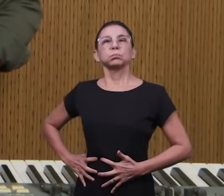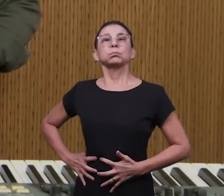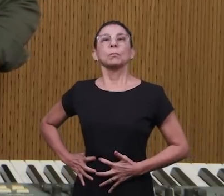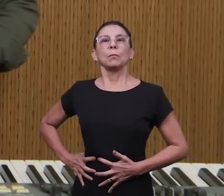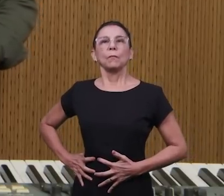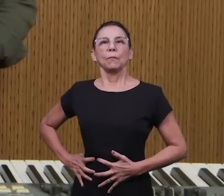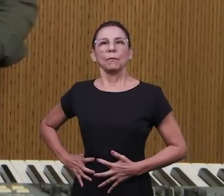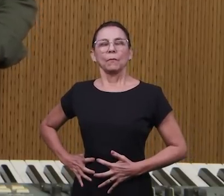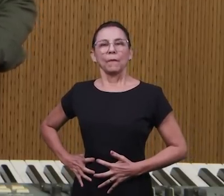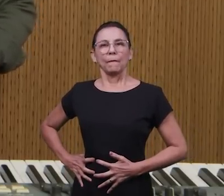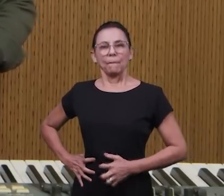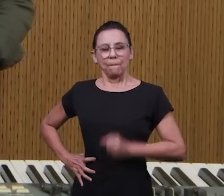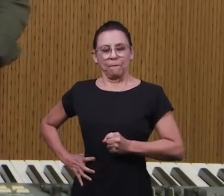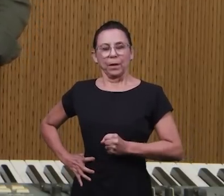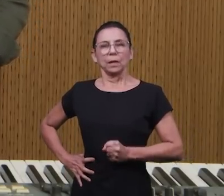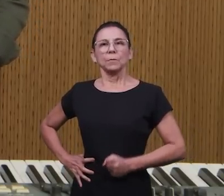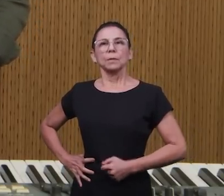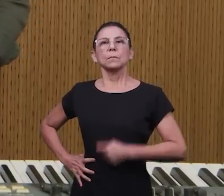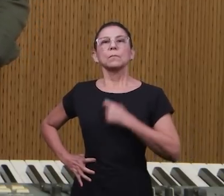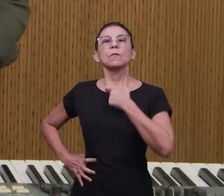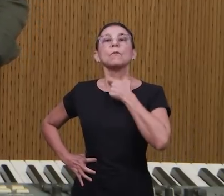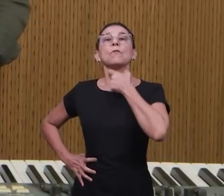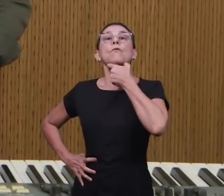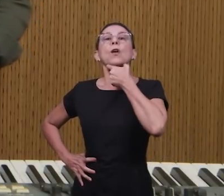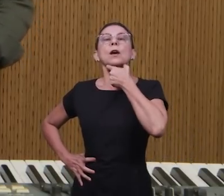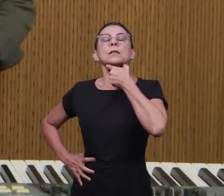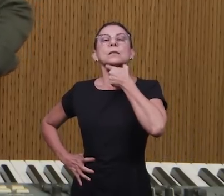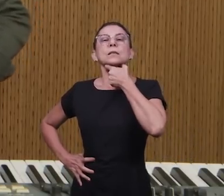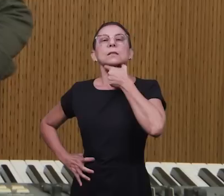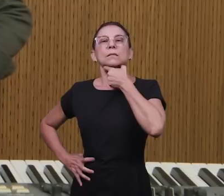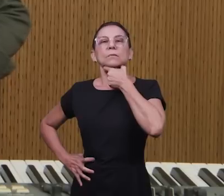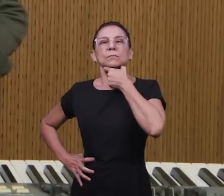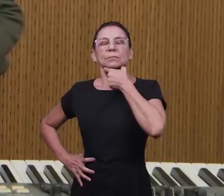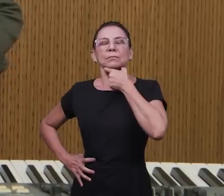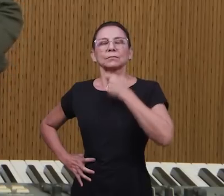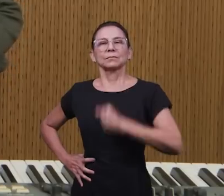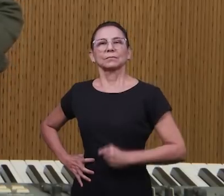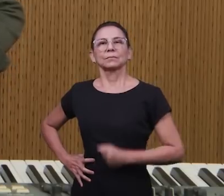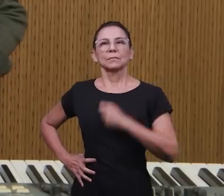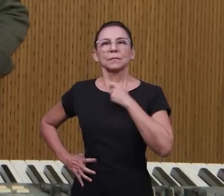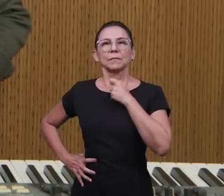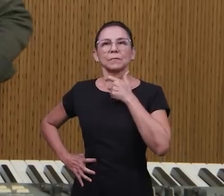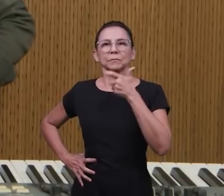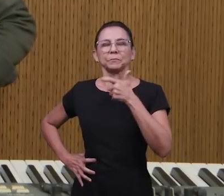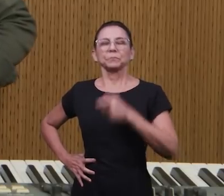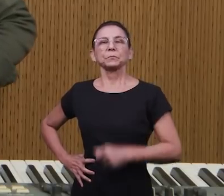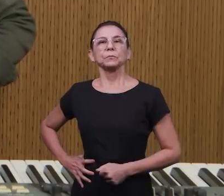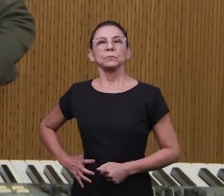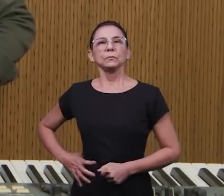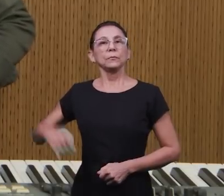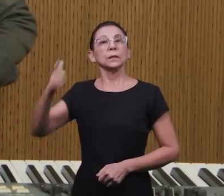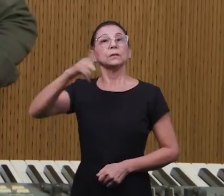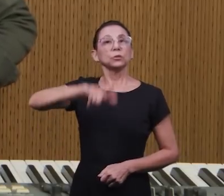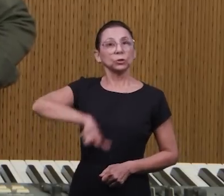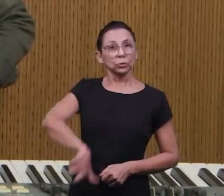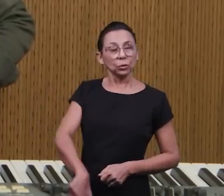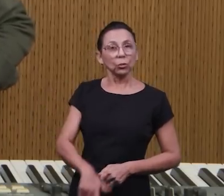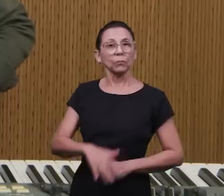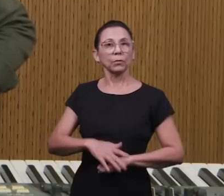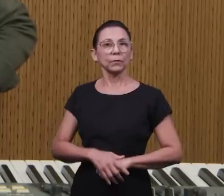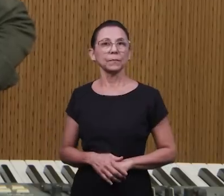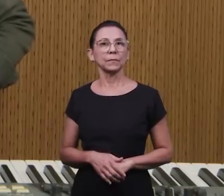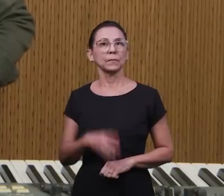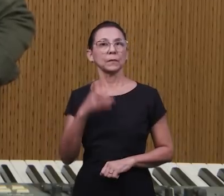tenha apoio, sustentação muscular. Vamos fazer mais uma vez? Agora a gente vai contar. Eu quero que